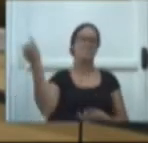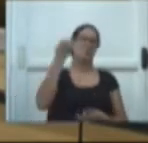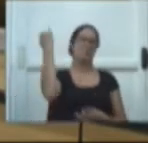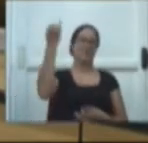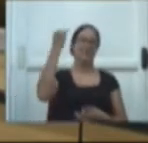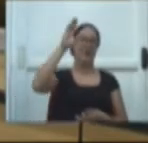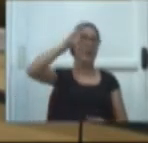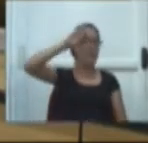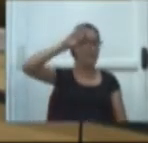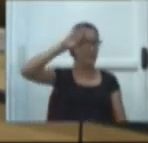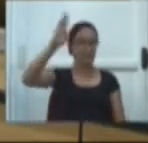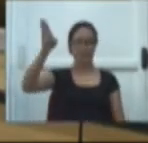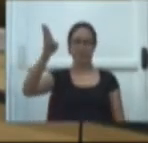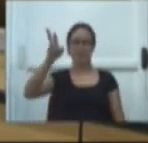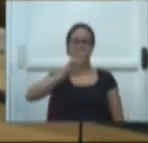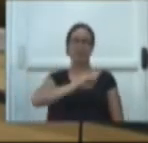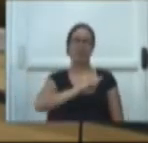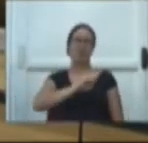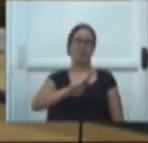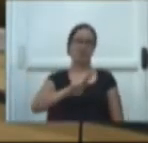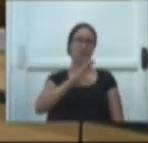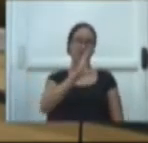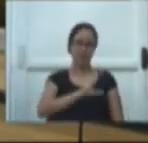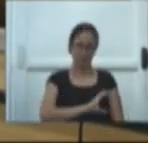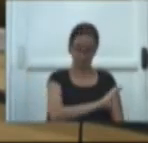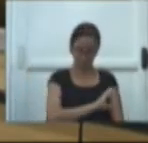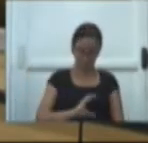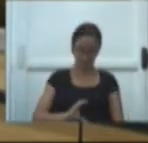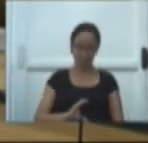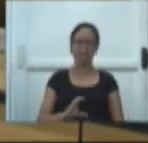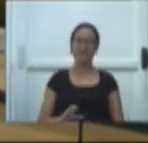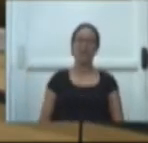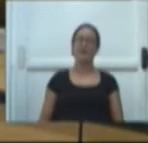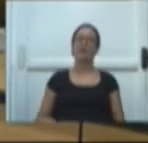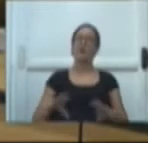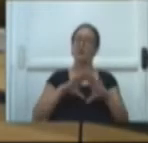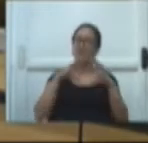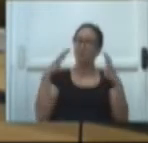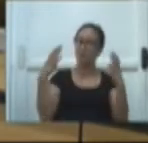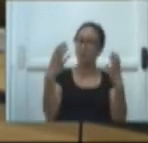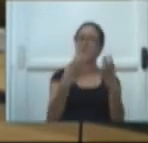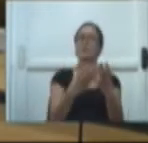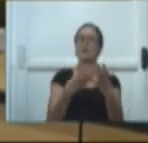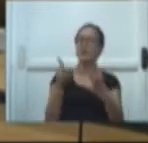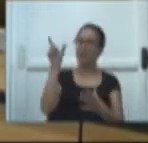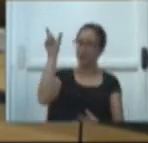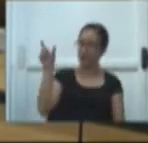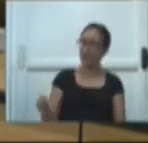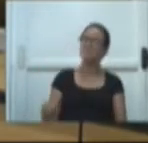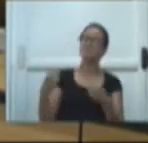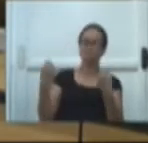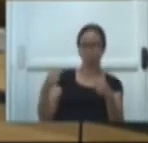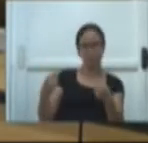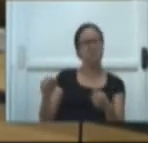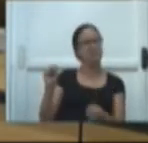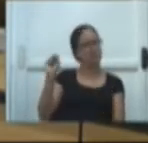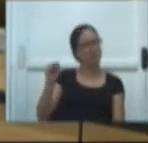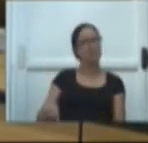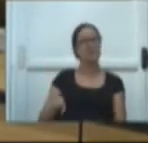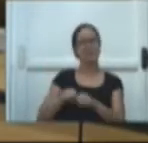área religiosa e à comunidade. É merecedor de ser chamado de limeirense a partir desta